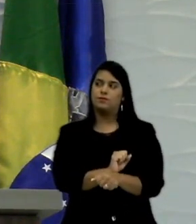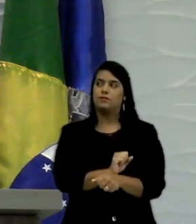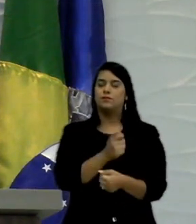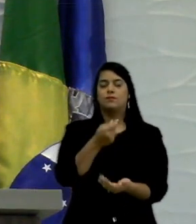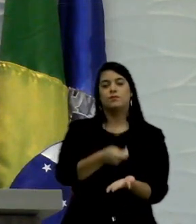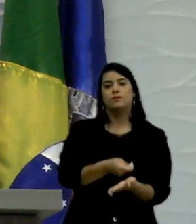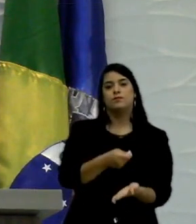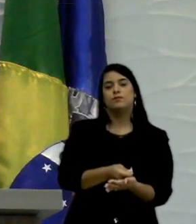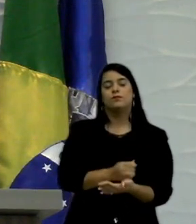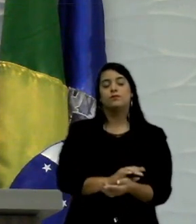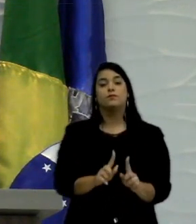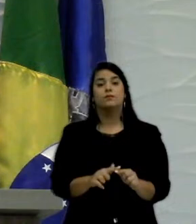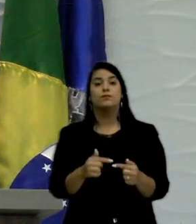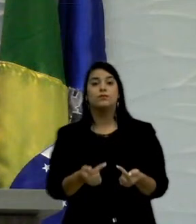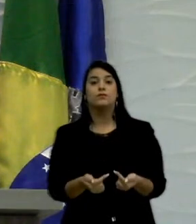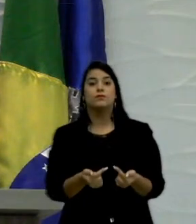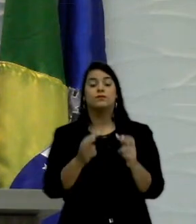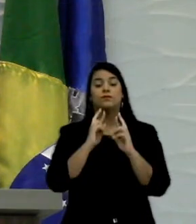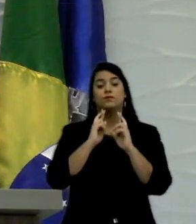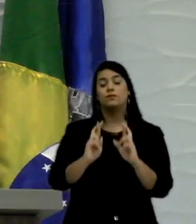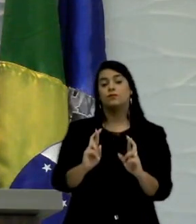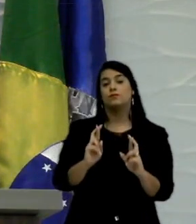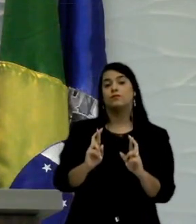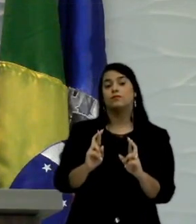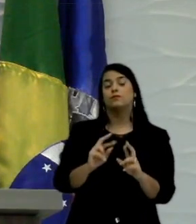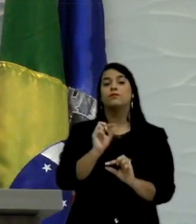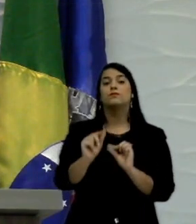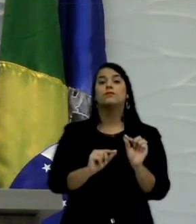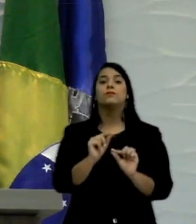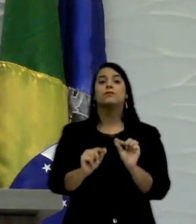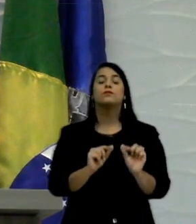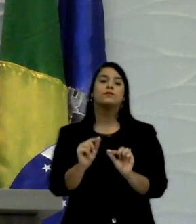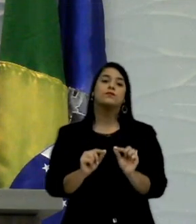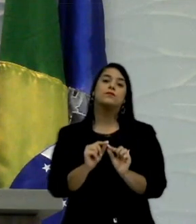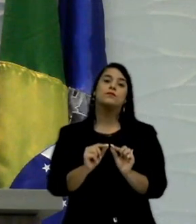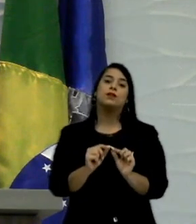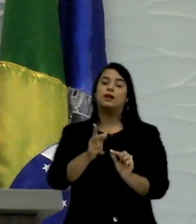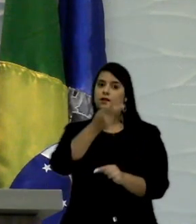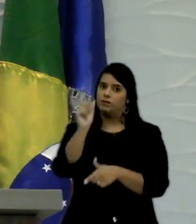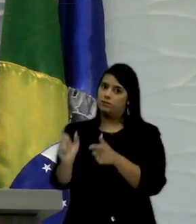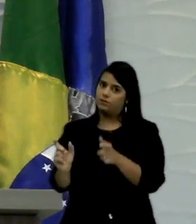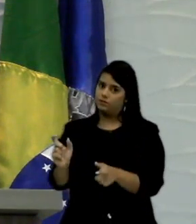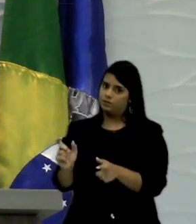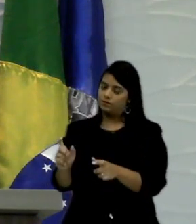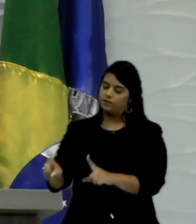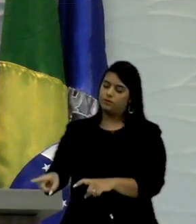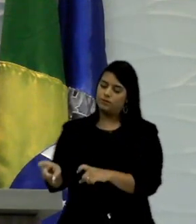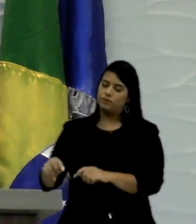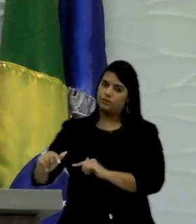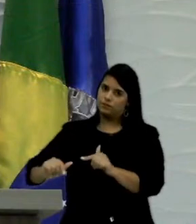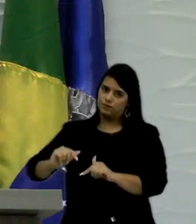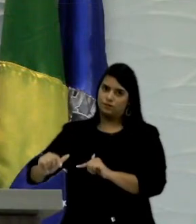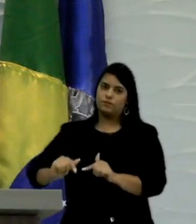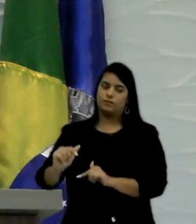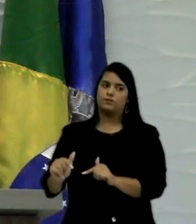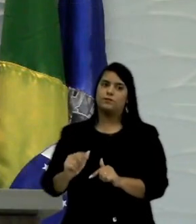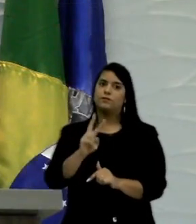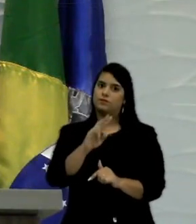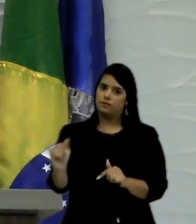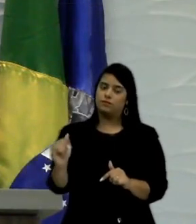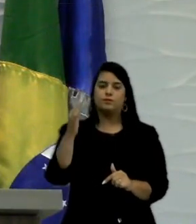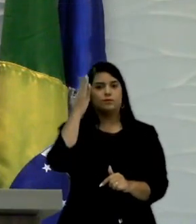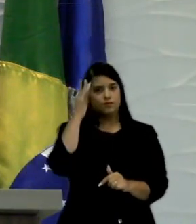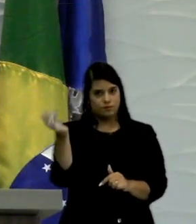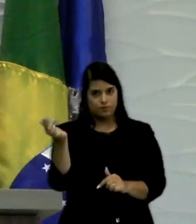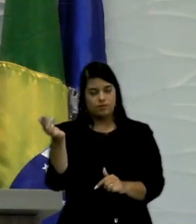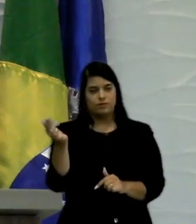pagamento. Mas o recado maior é que os agricultores não deixem para a última hora para pegar os boletos. Vá amanhã